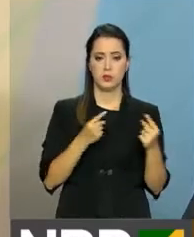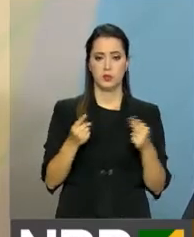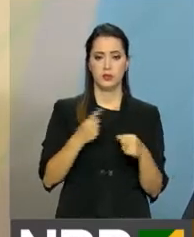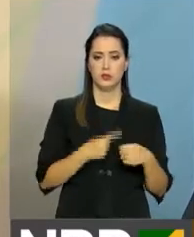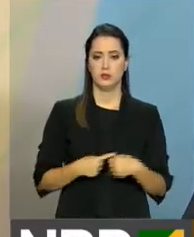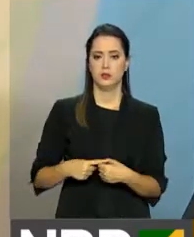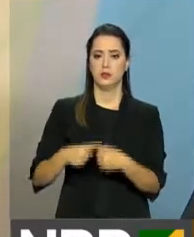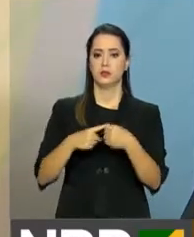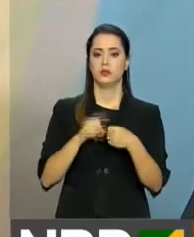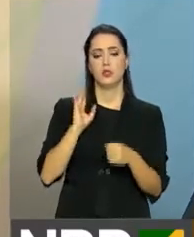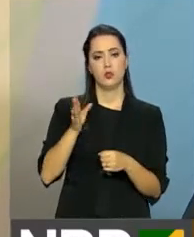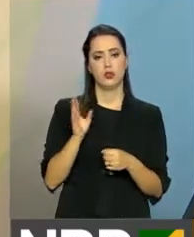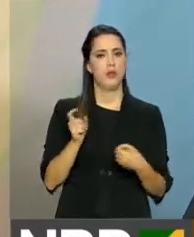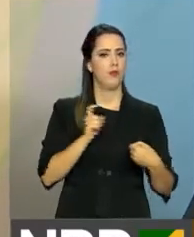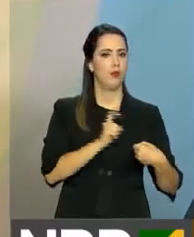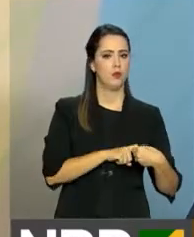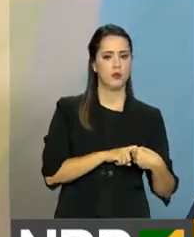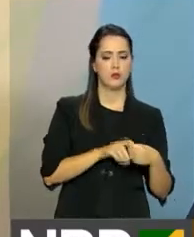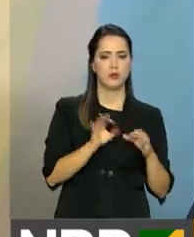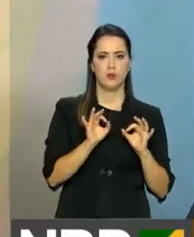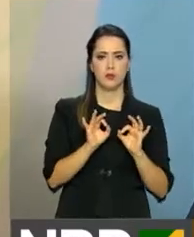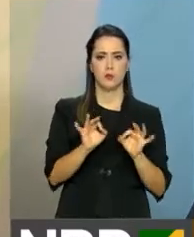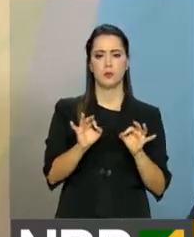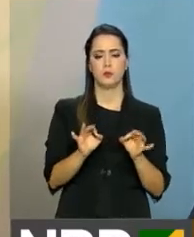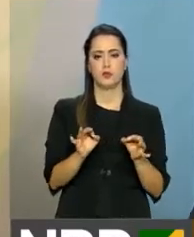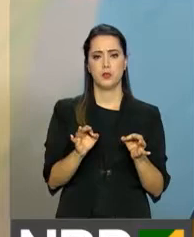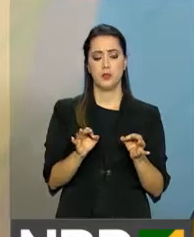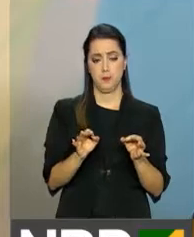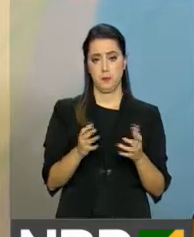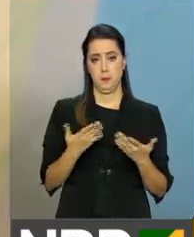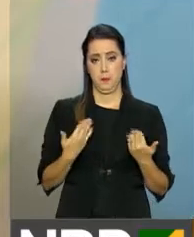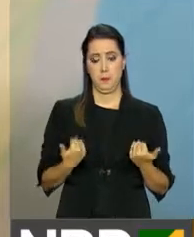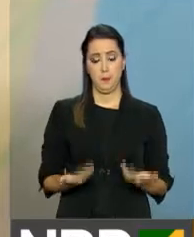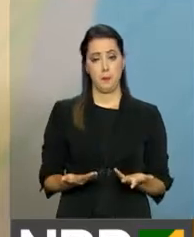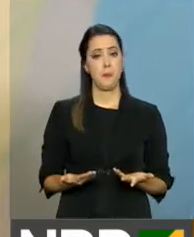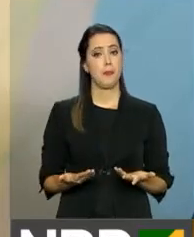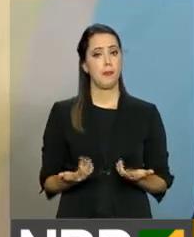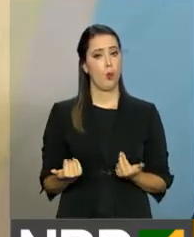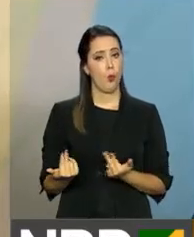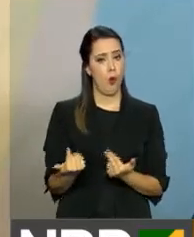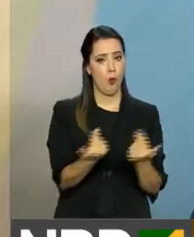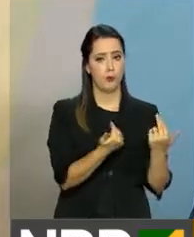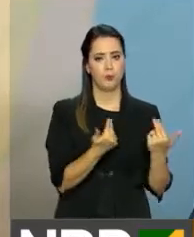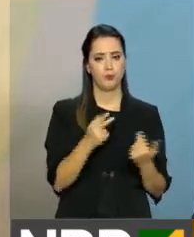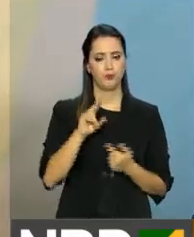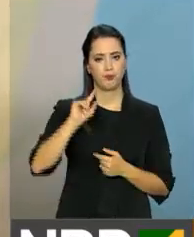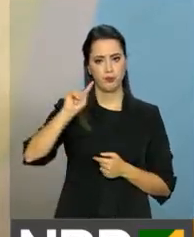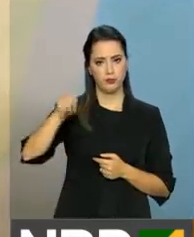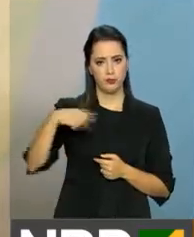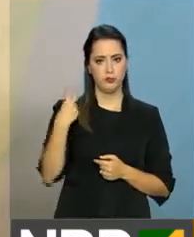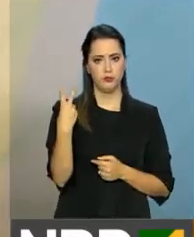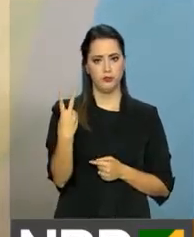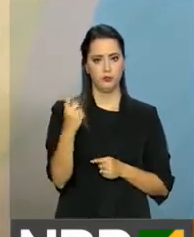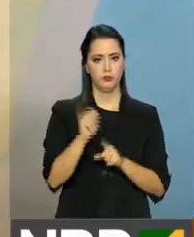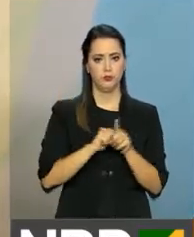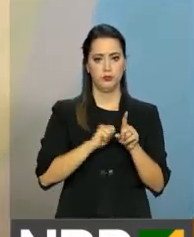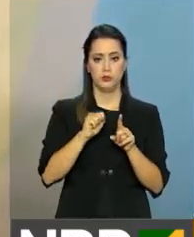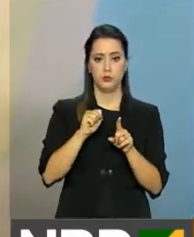imediatamente se tornassem adimplentes de igual maneira em dois anos seguidos